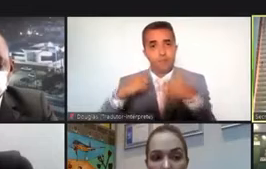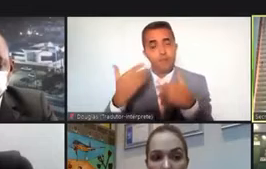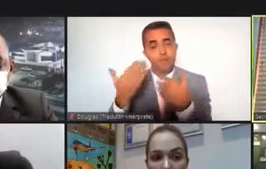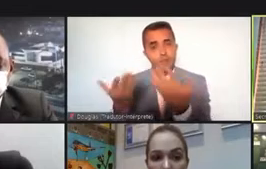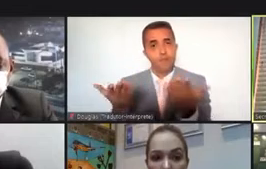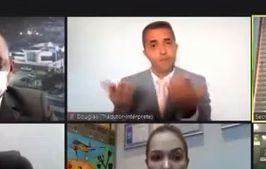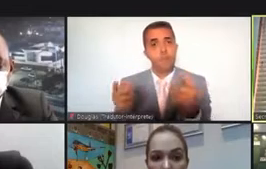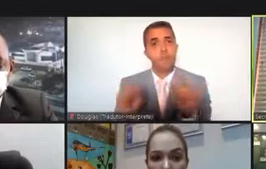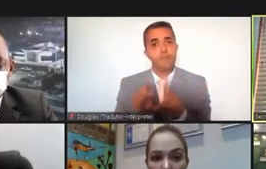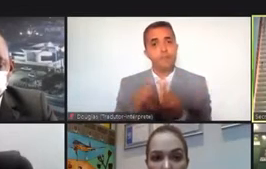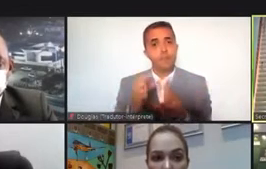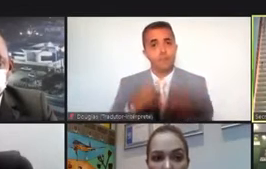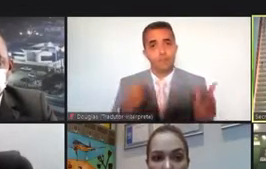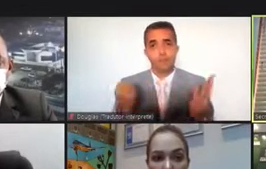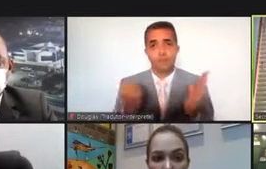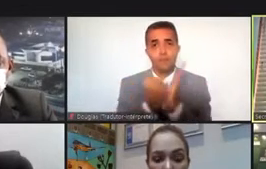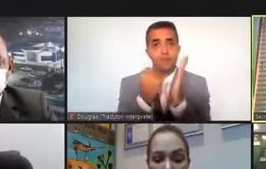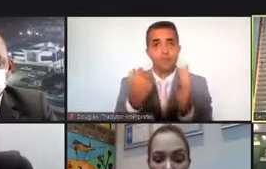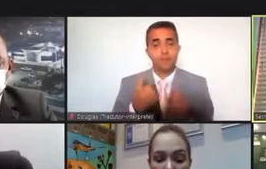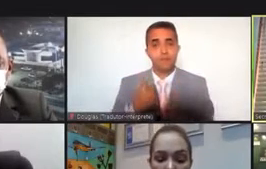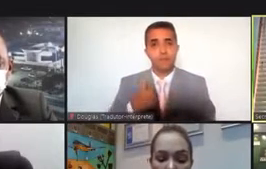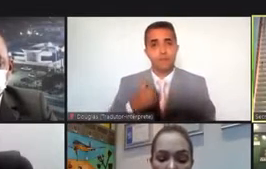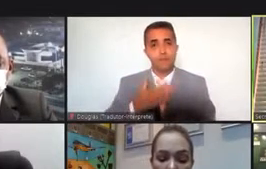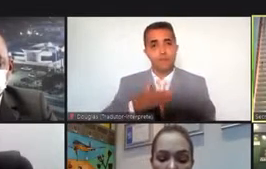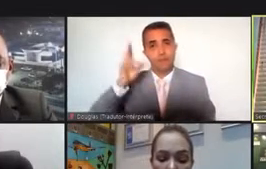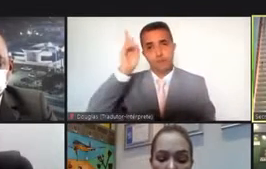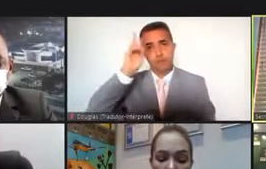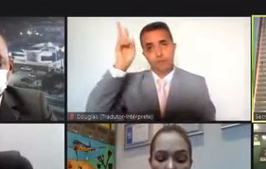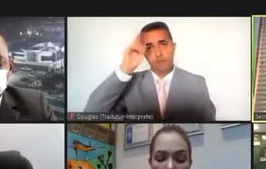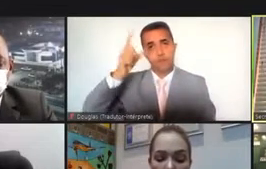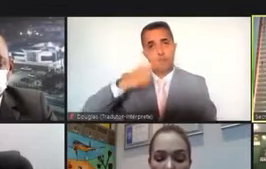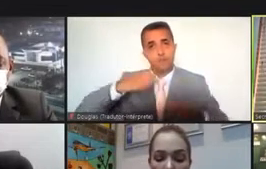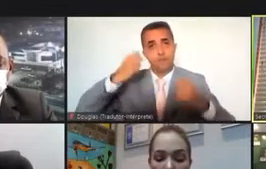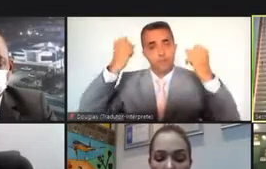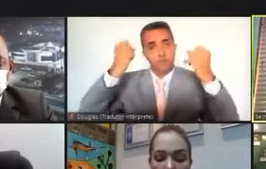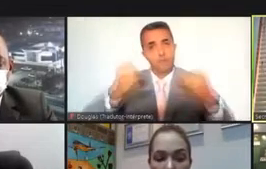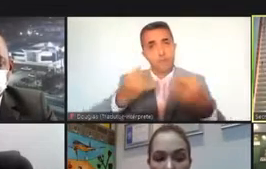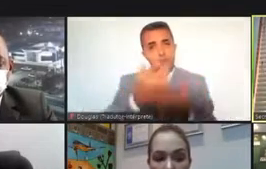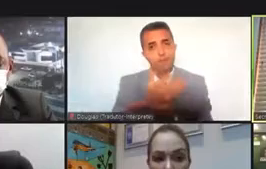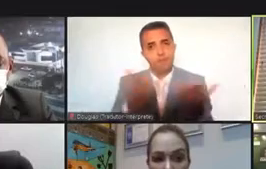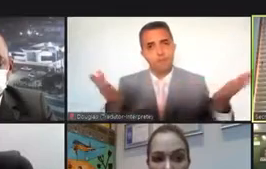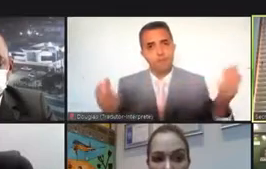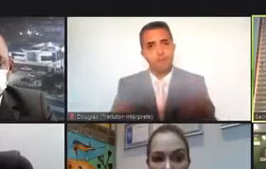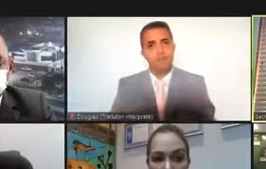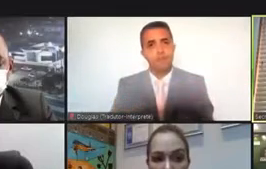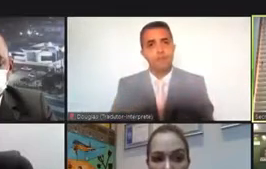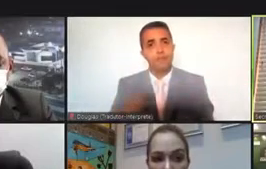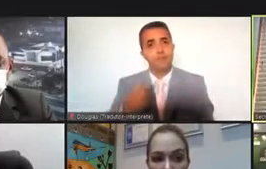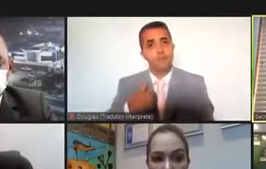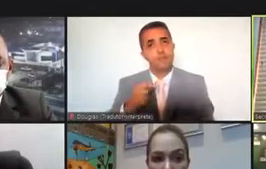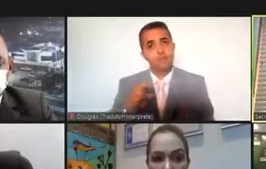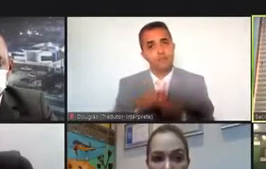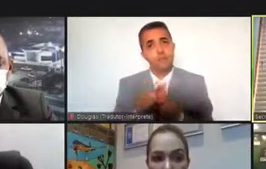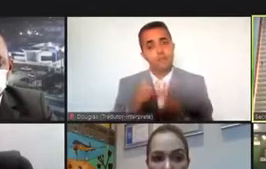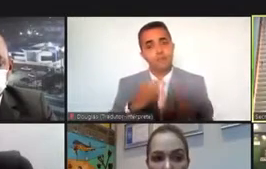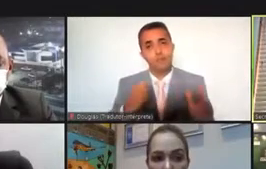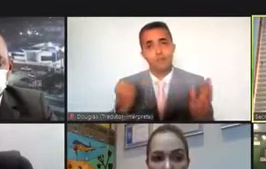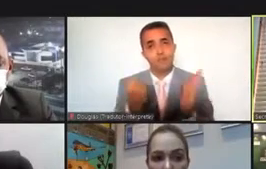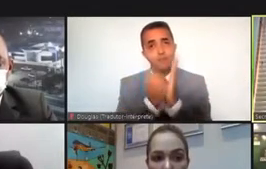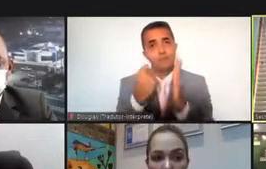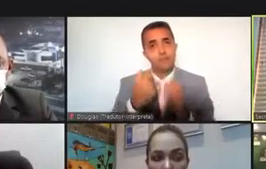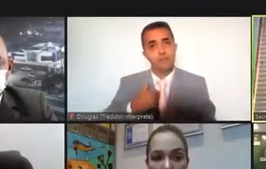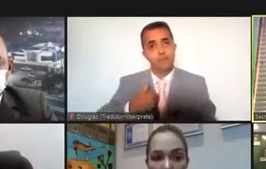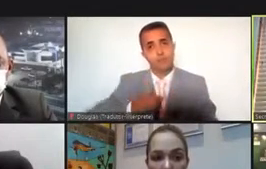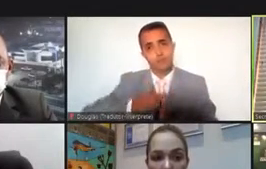estou contando a minha história por causa disso. É o impacto de eu ser negra. Tá?